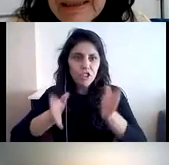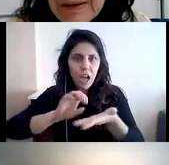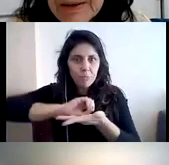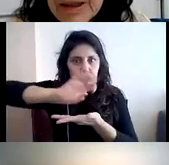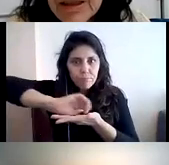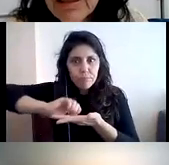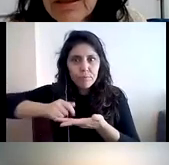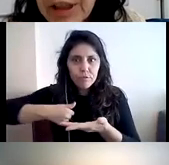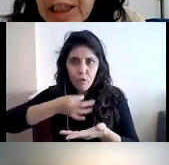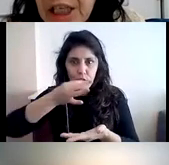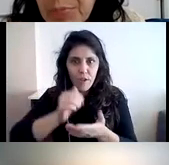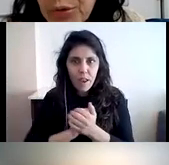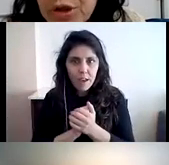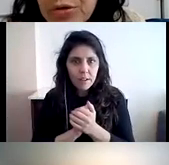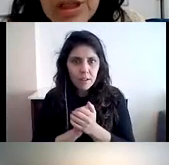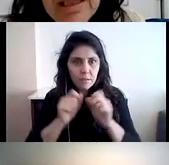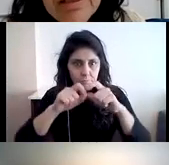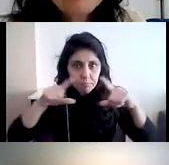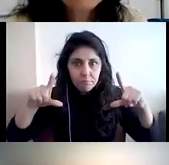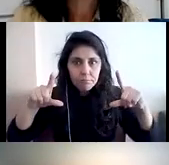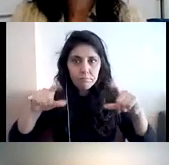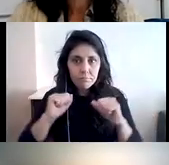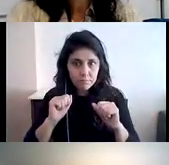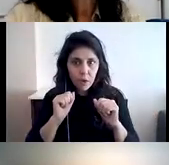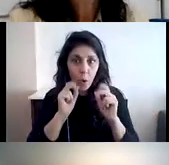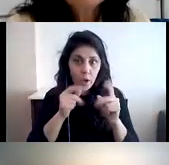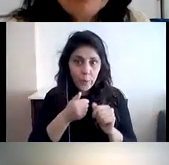cheia, portanto, isso que está, exato.